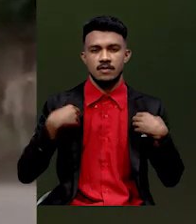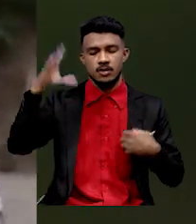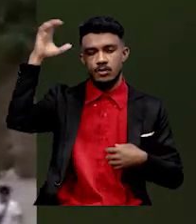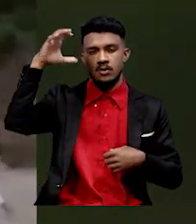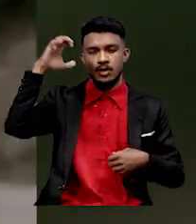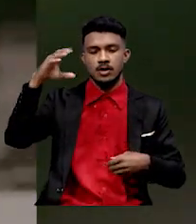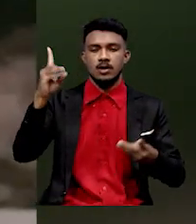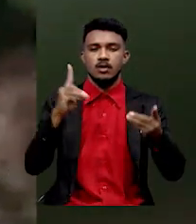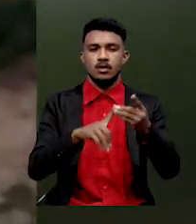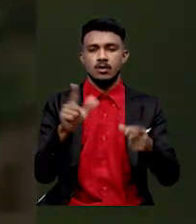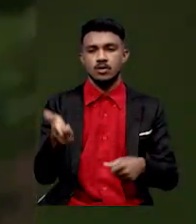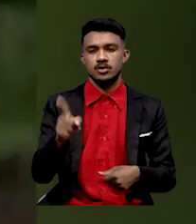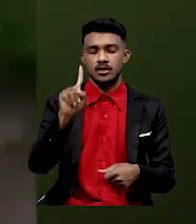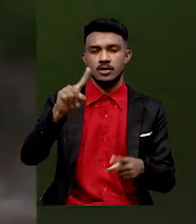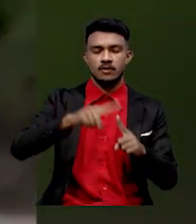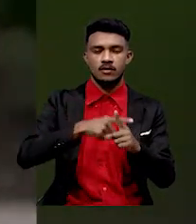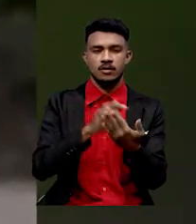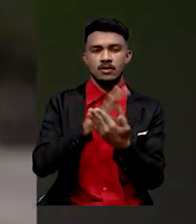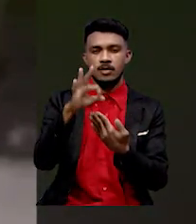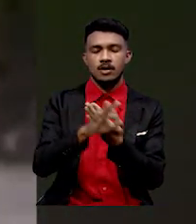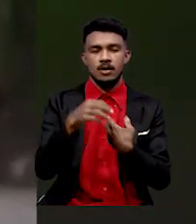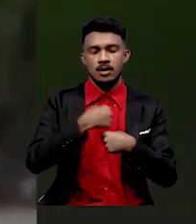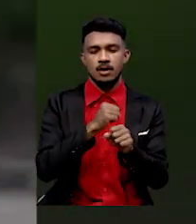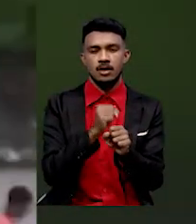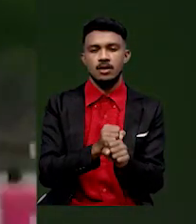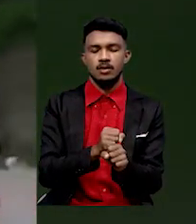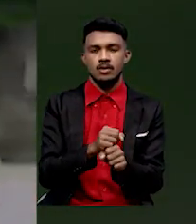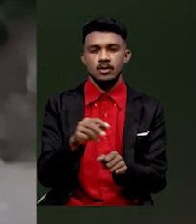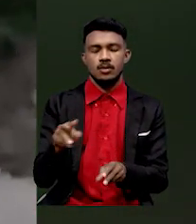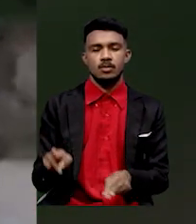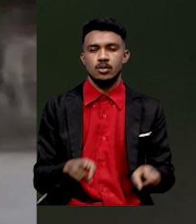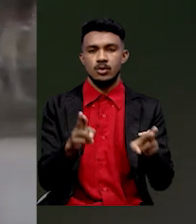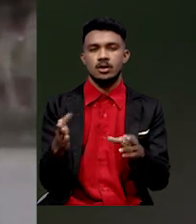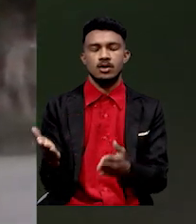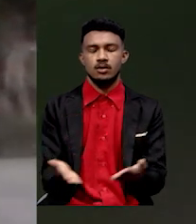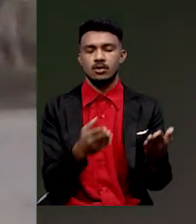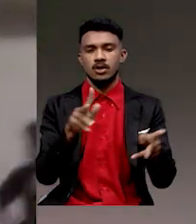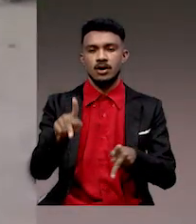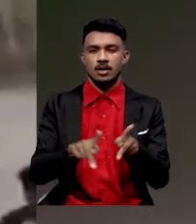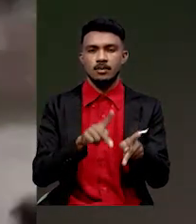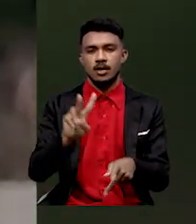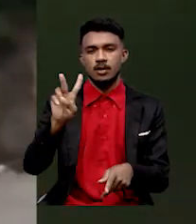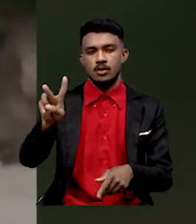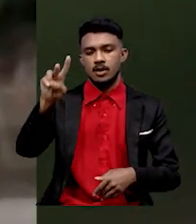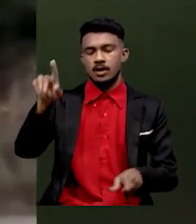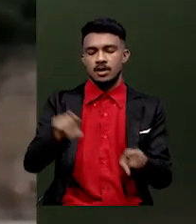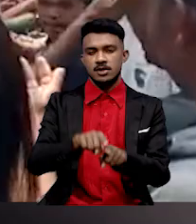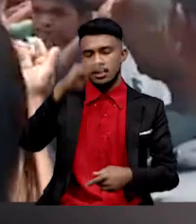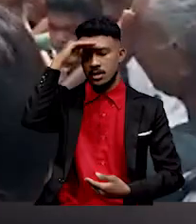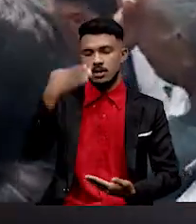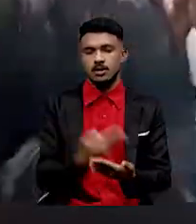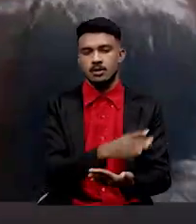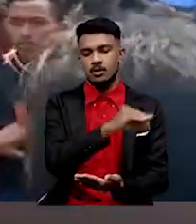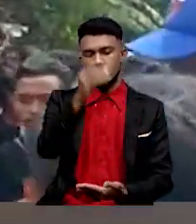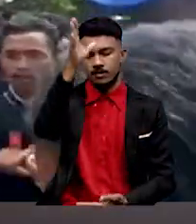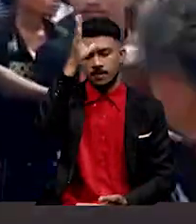loron ruanulo resingida fulan febreiro ne, resulta mota lori comunidade na rua, nudar amang no oang, nebe pertence ba suku